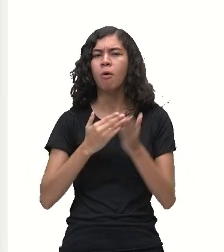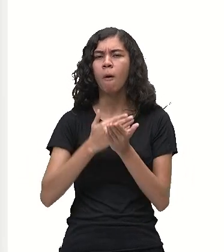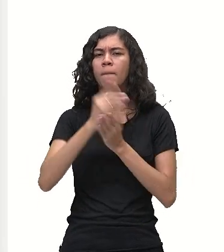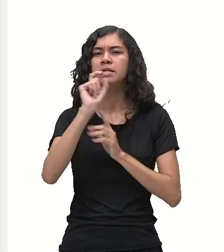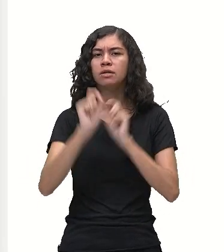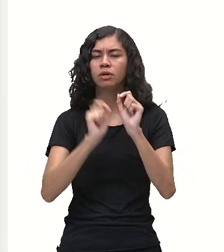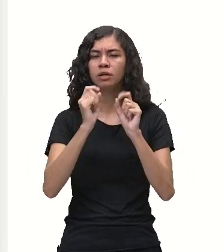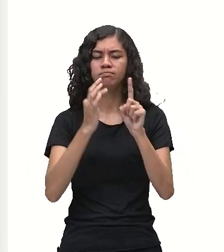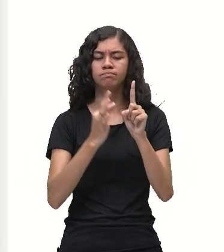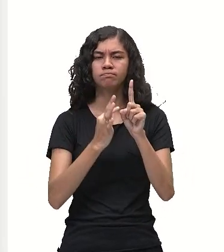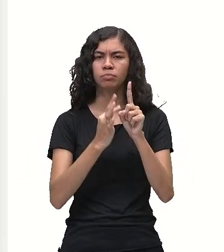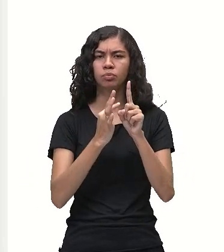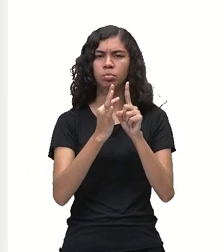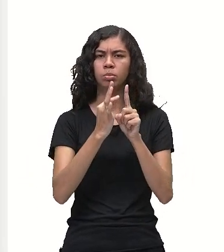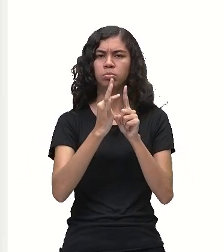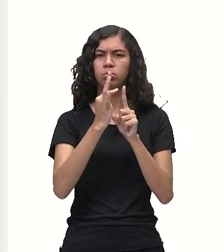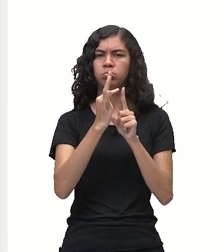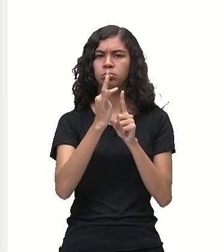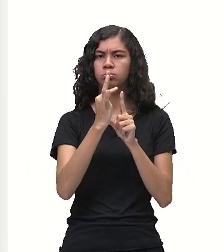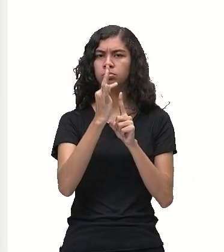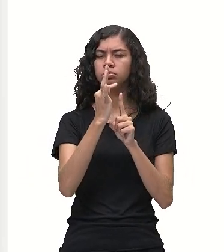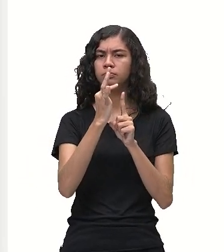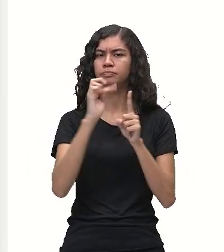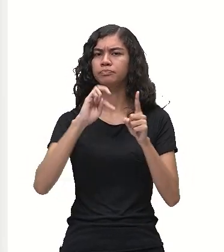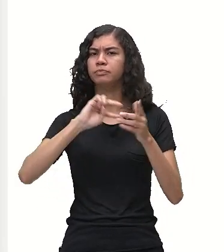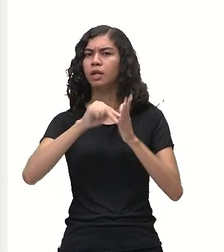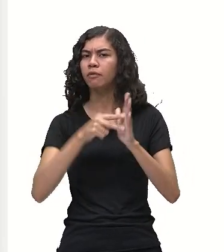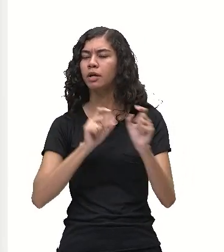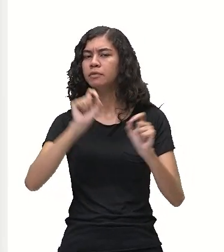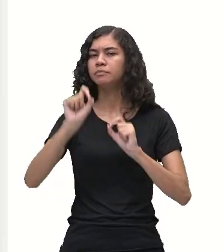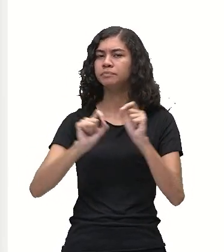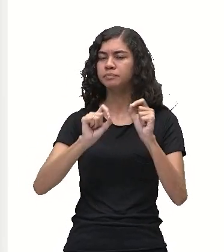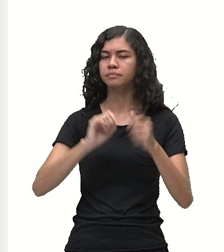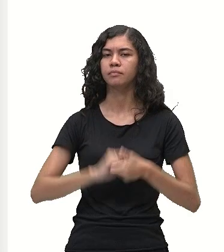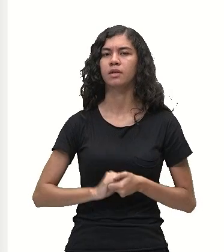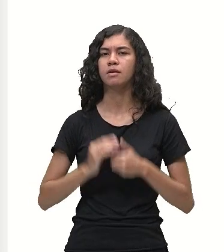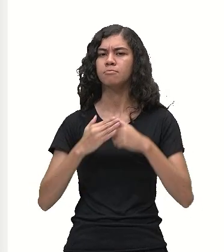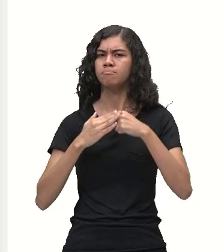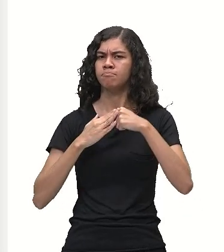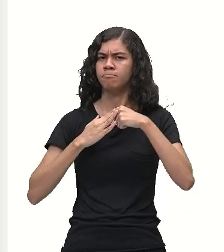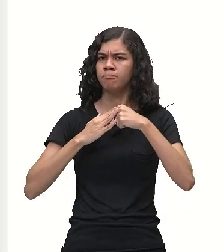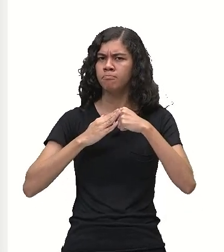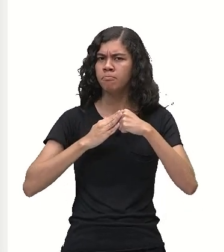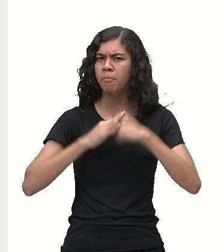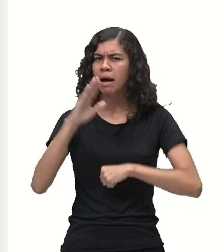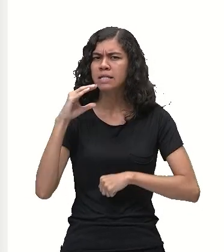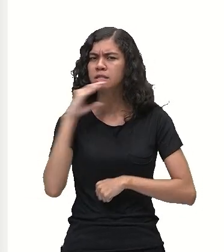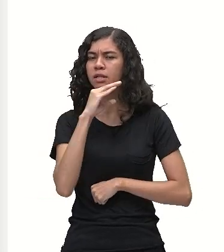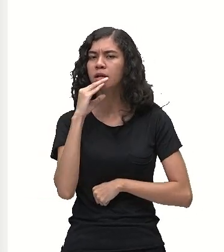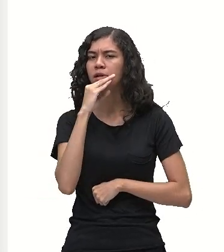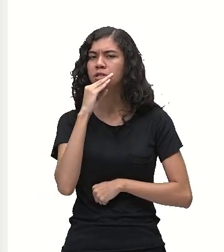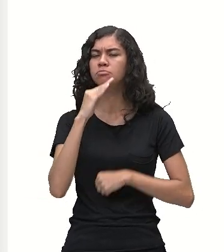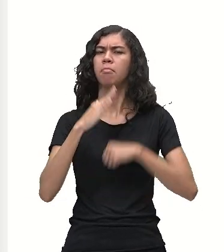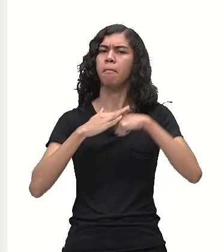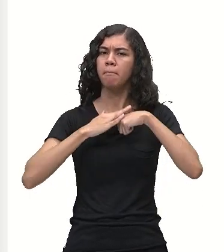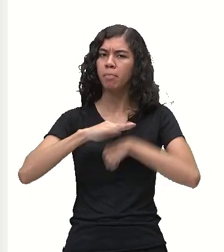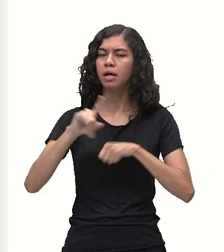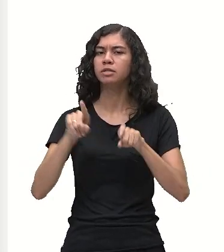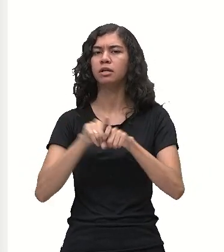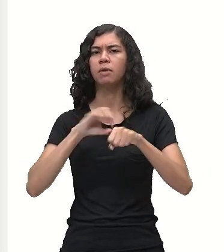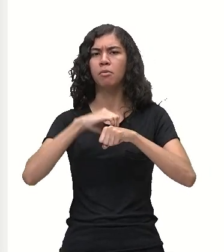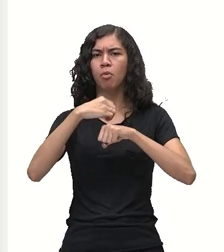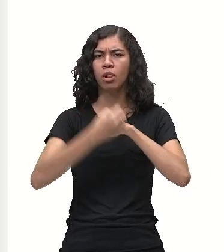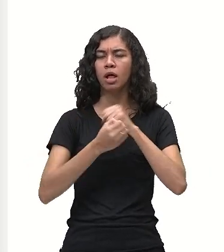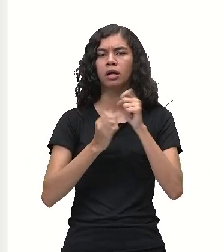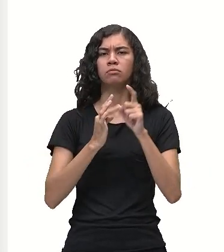termômetro, tá? Então, isso indica o quê? Que quanto mais quente fica, mais a molécula ela se mexe,